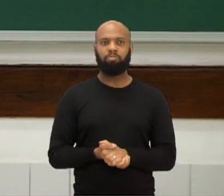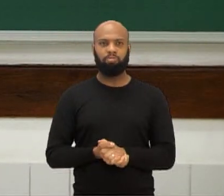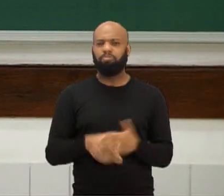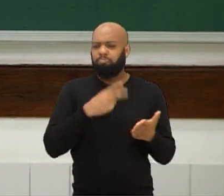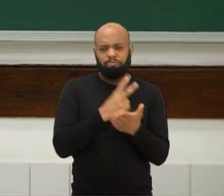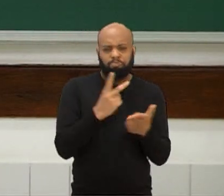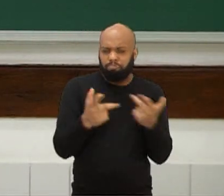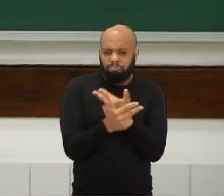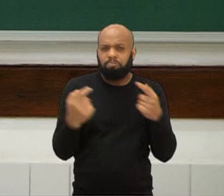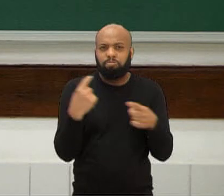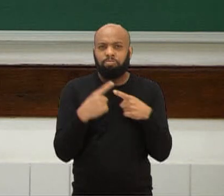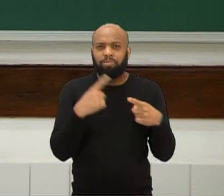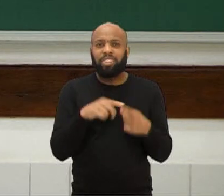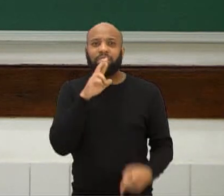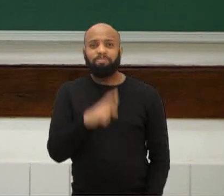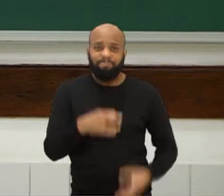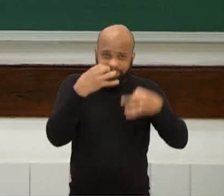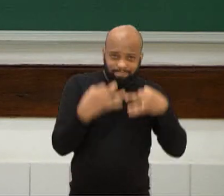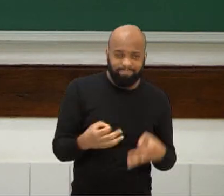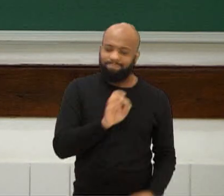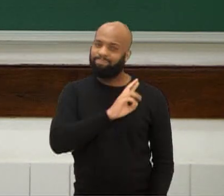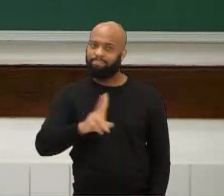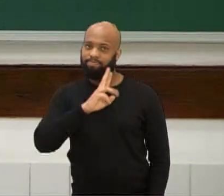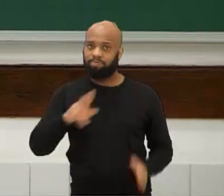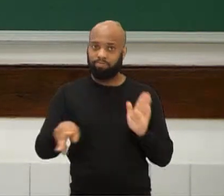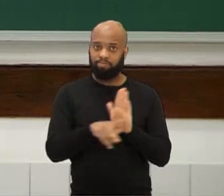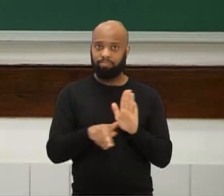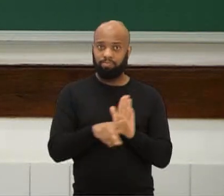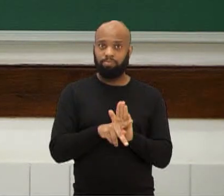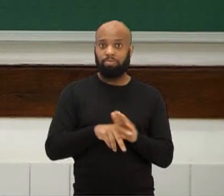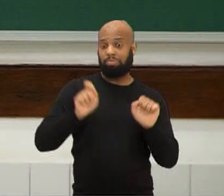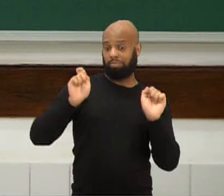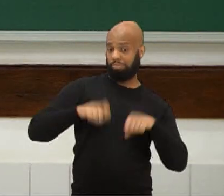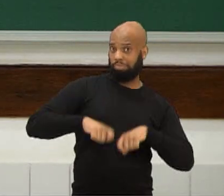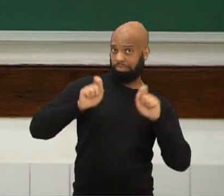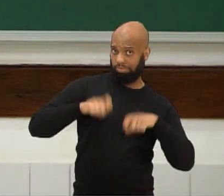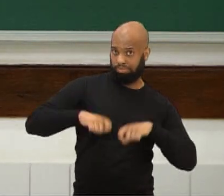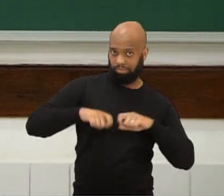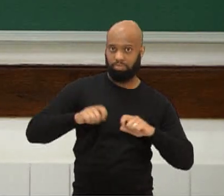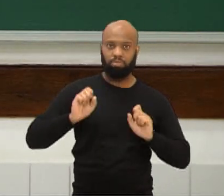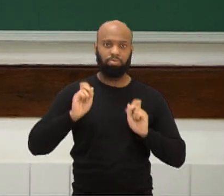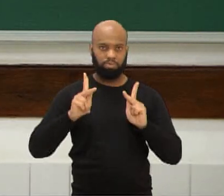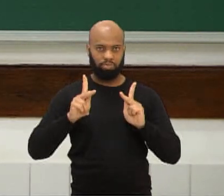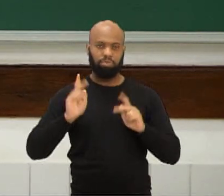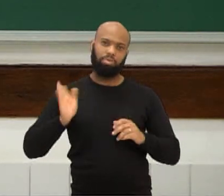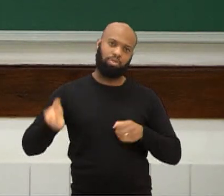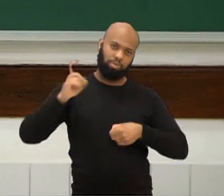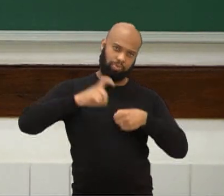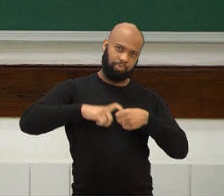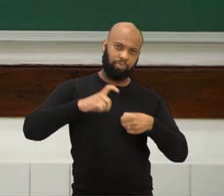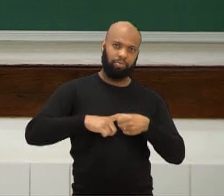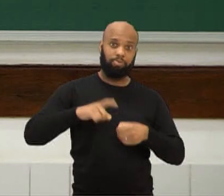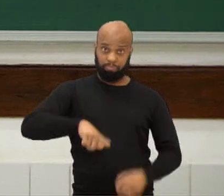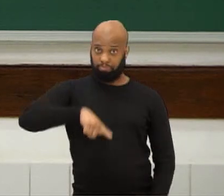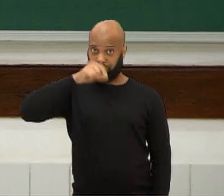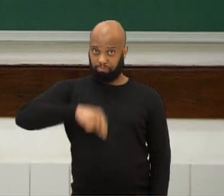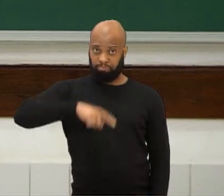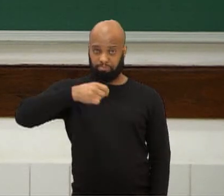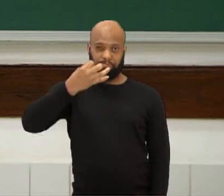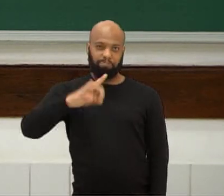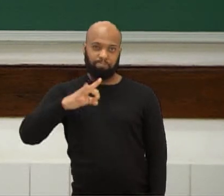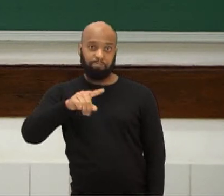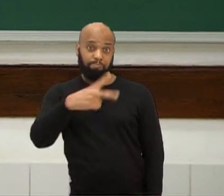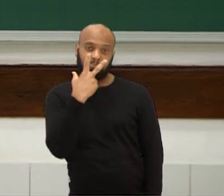passado, ele não tem uma resposta correta, ele tem uma resposta possível, tá? Pensem um pouquinho, marquem aí quais